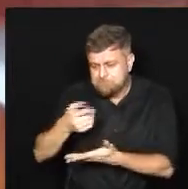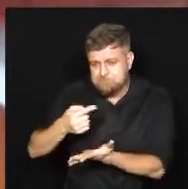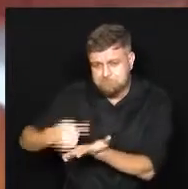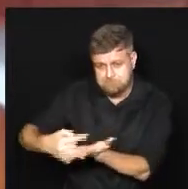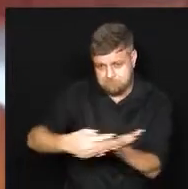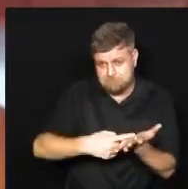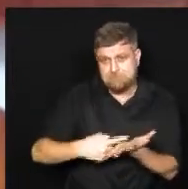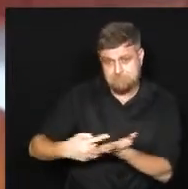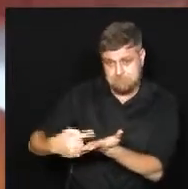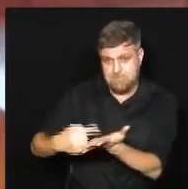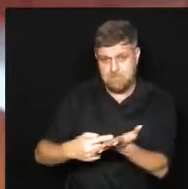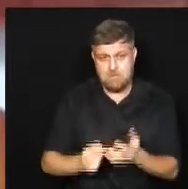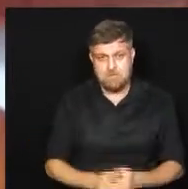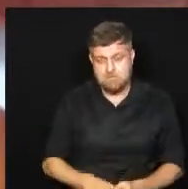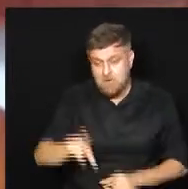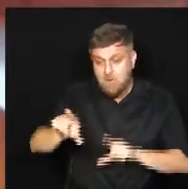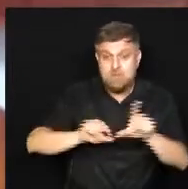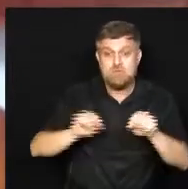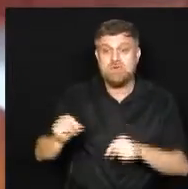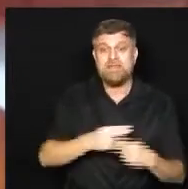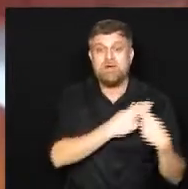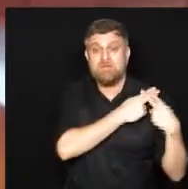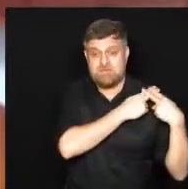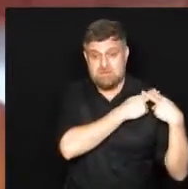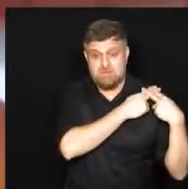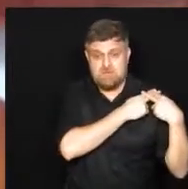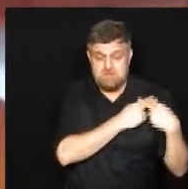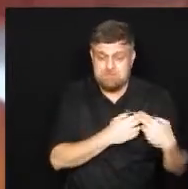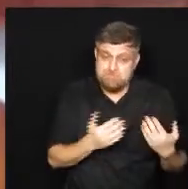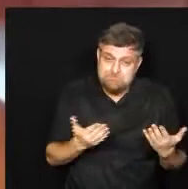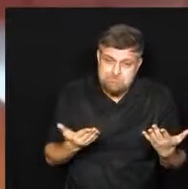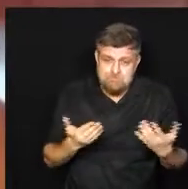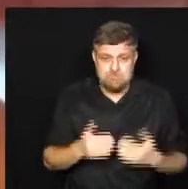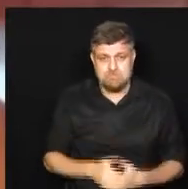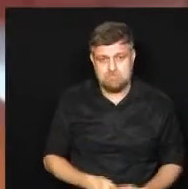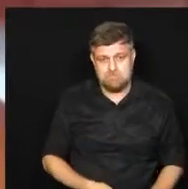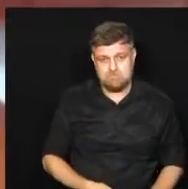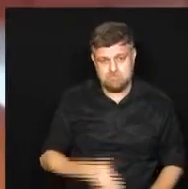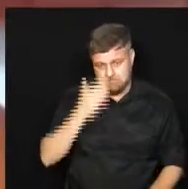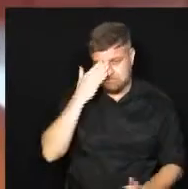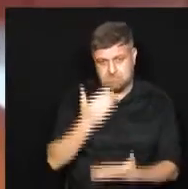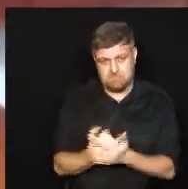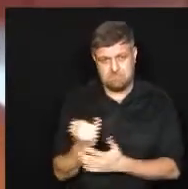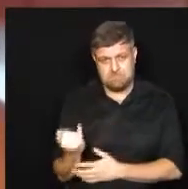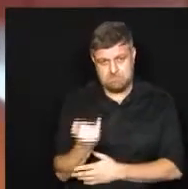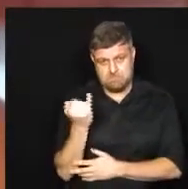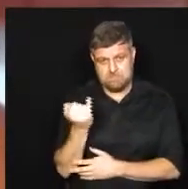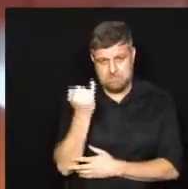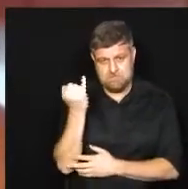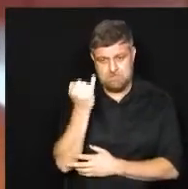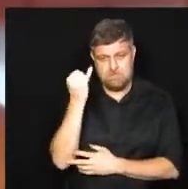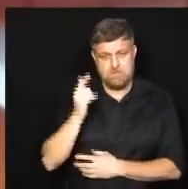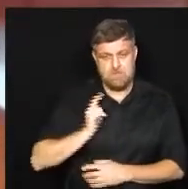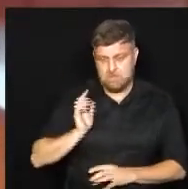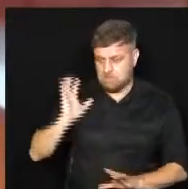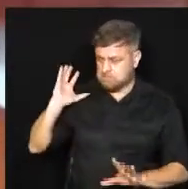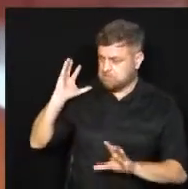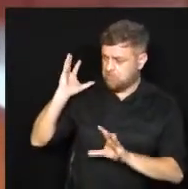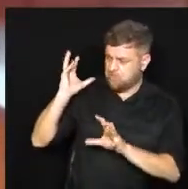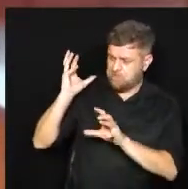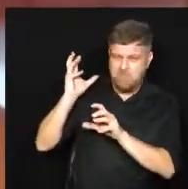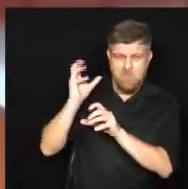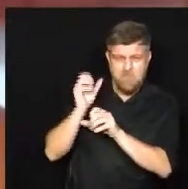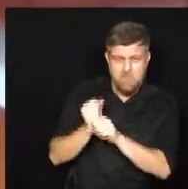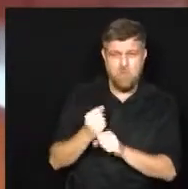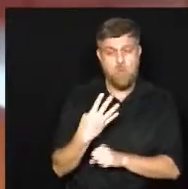e vereadoras. Então, mas acredito que é importante, a partir do balanço do que foi feito nesses